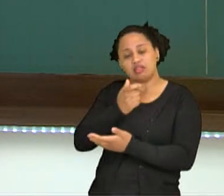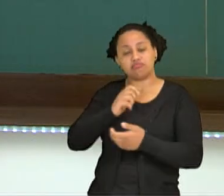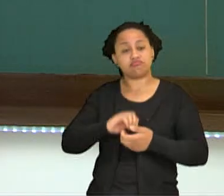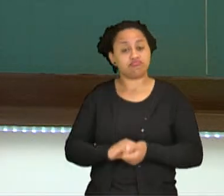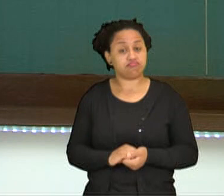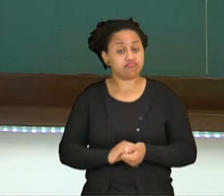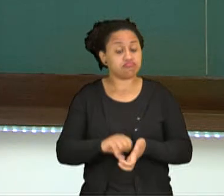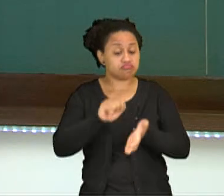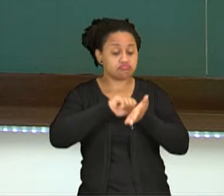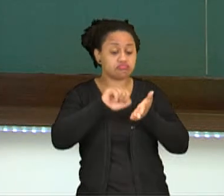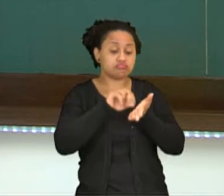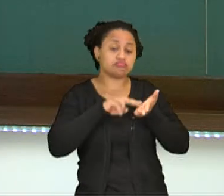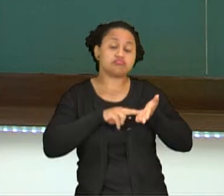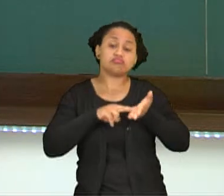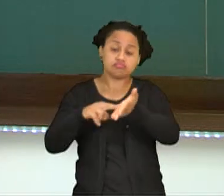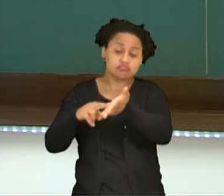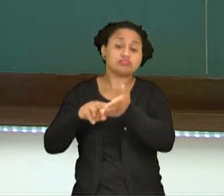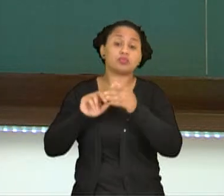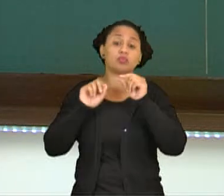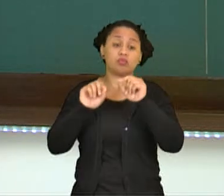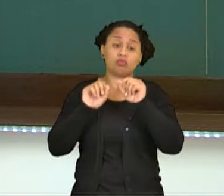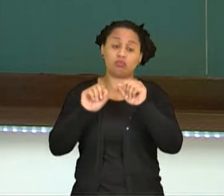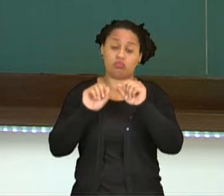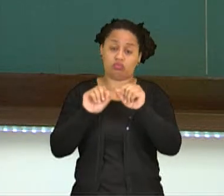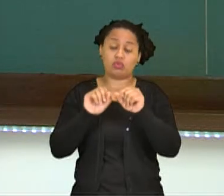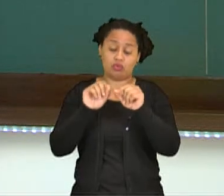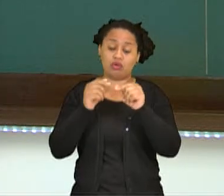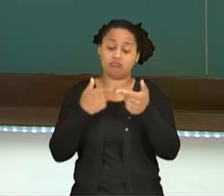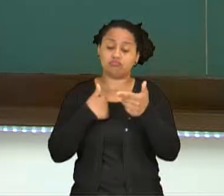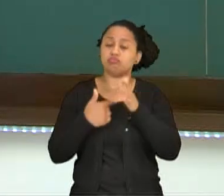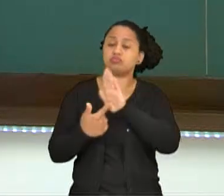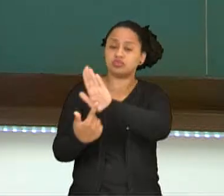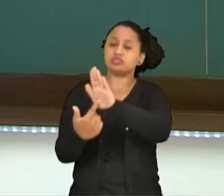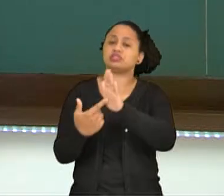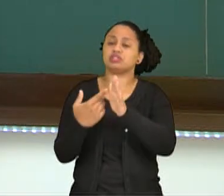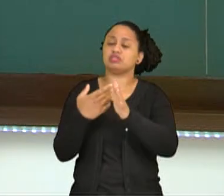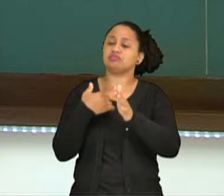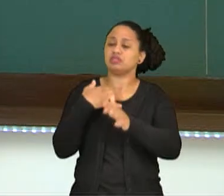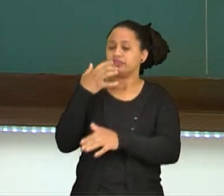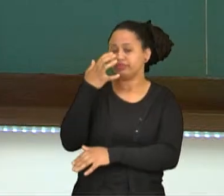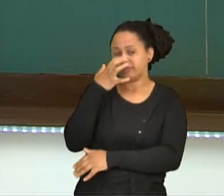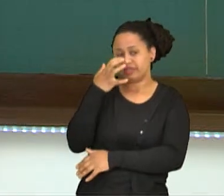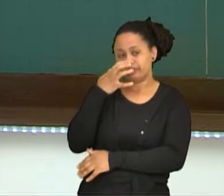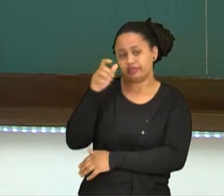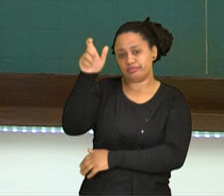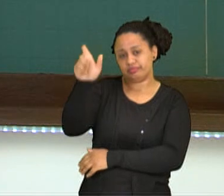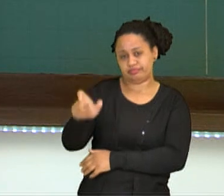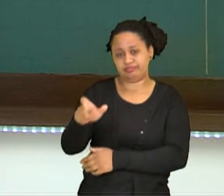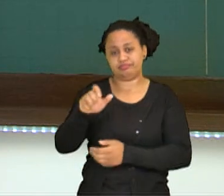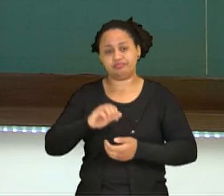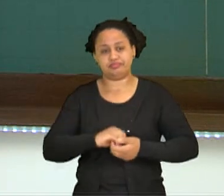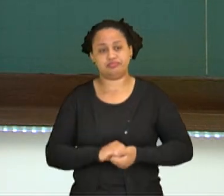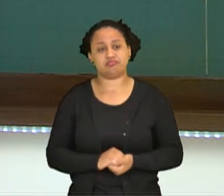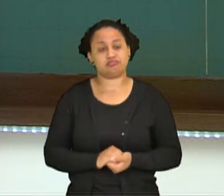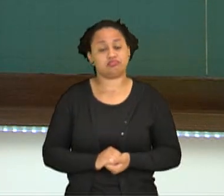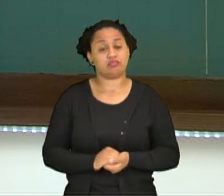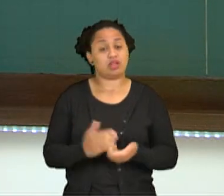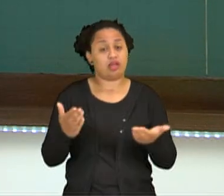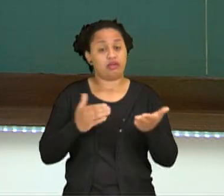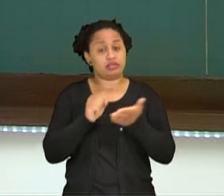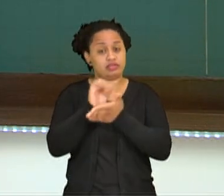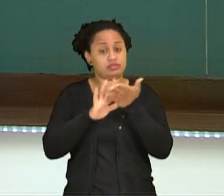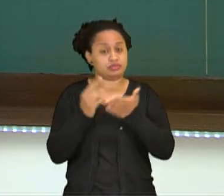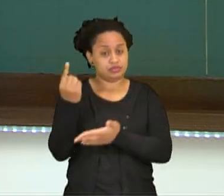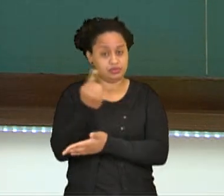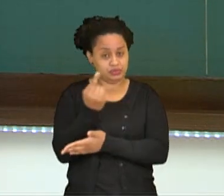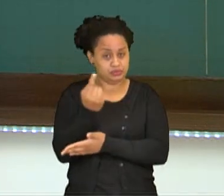carta, né, colocando ali as qualidades da pessoa, expressando ali a sua admiração por ela. Vamos à primeira